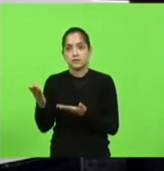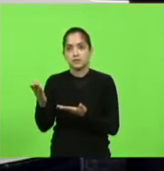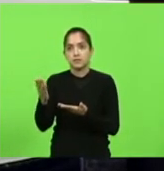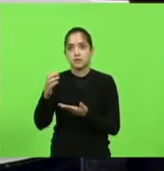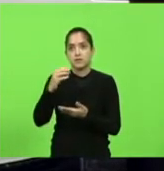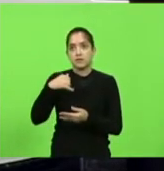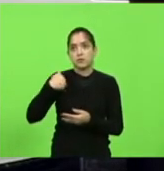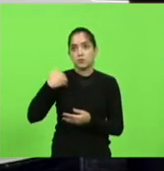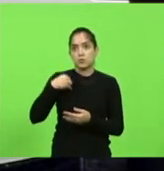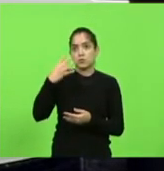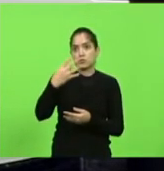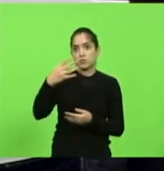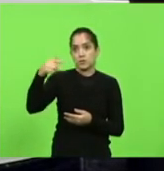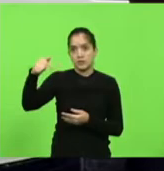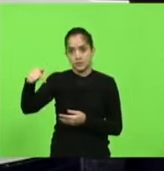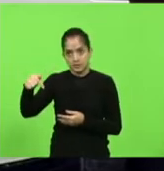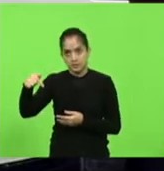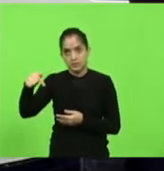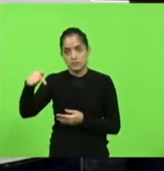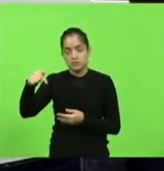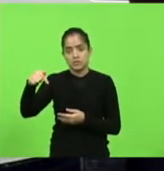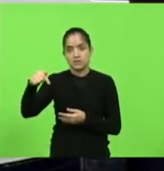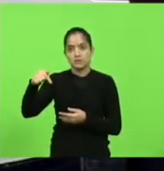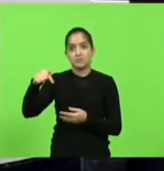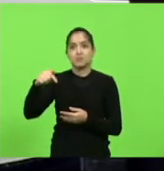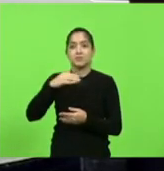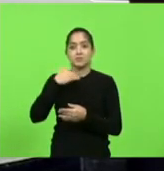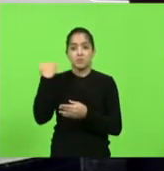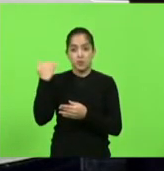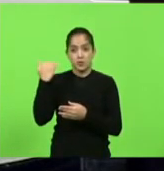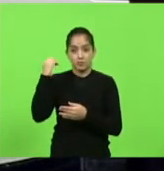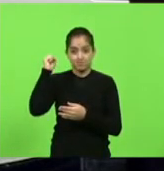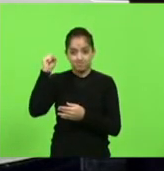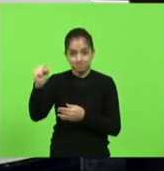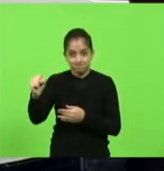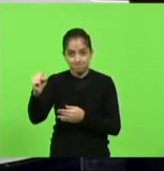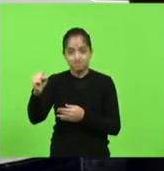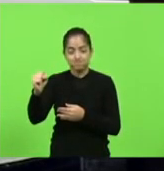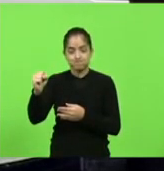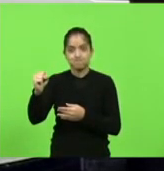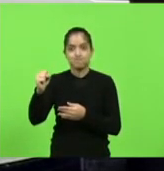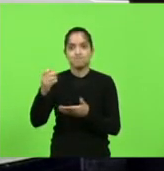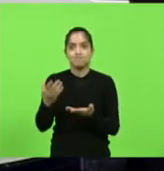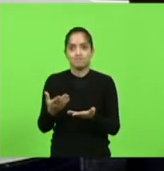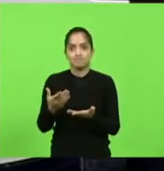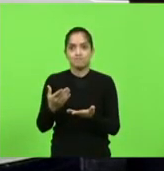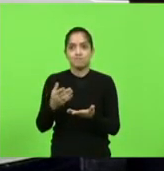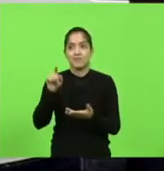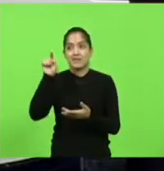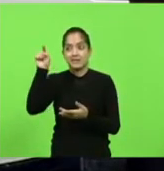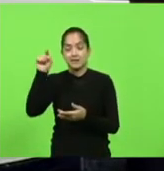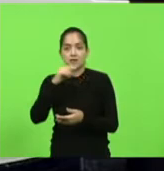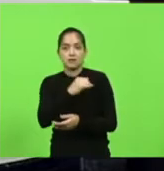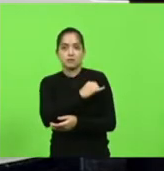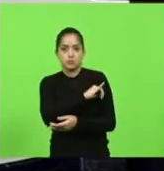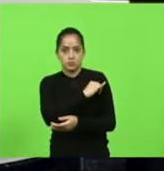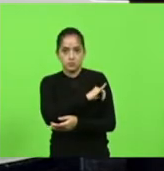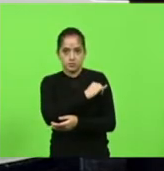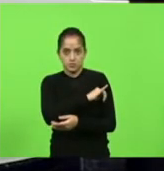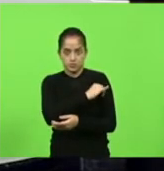47 anos, que foi assassinado naquela operação lá no Rio de Janeiro. A